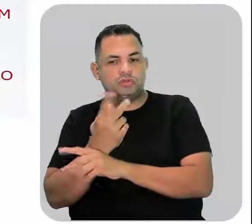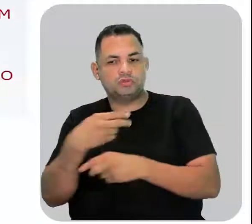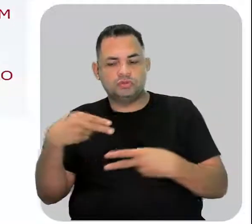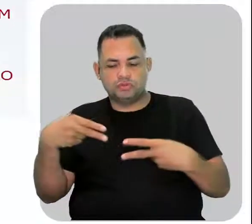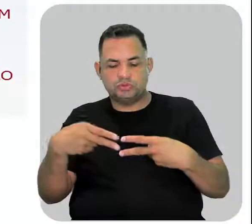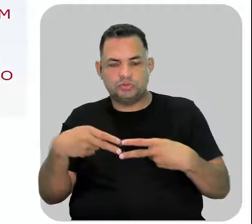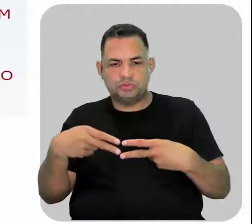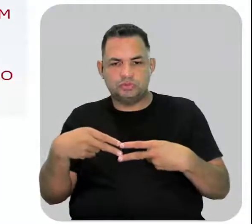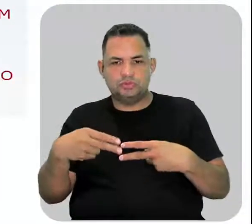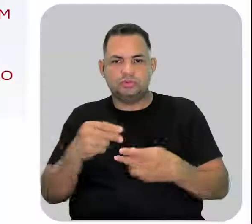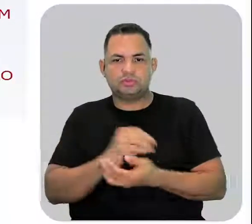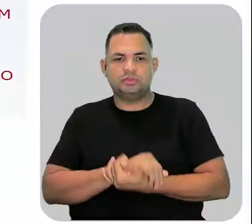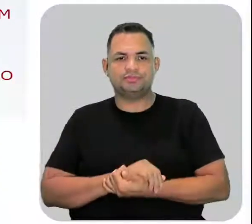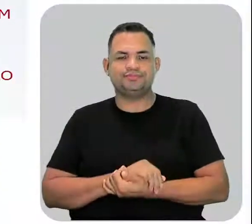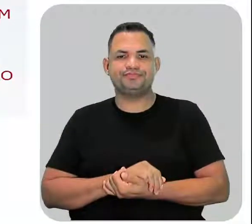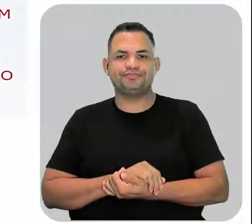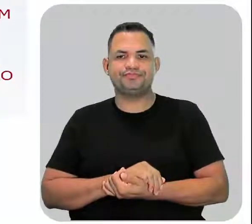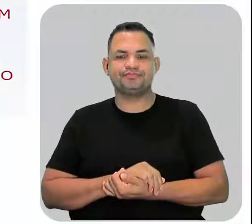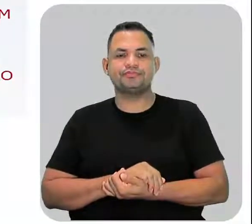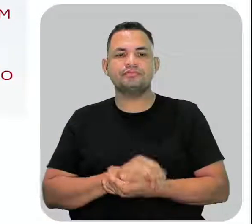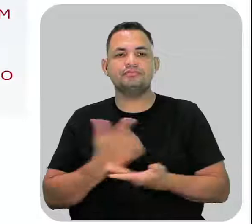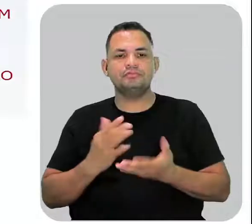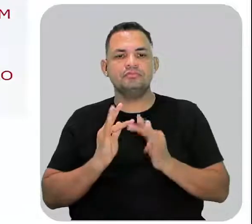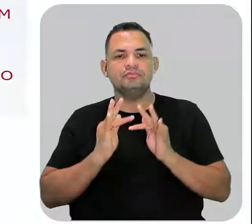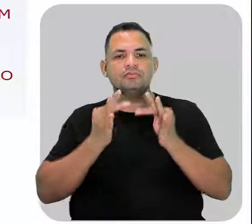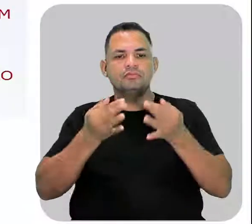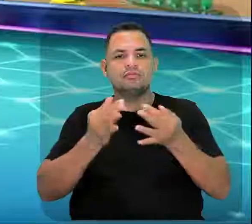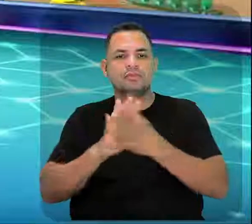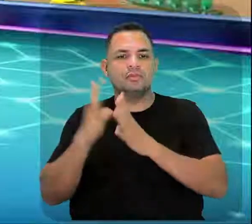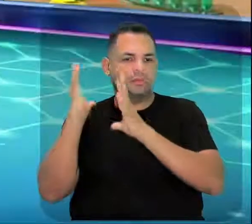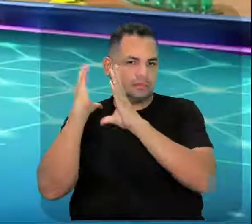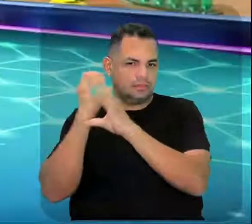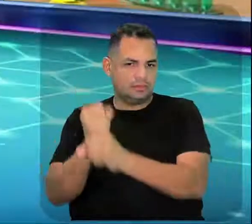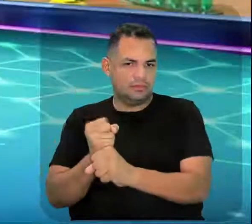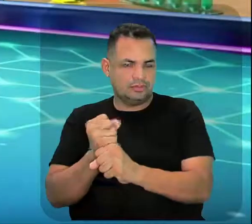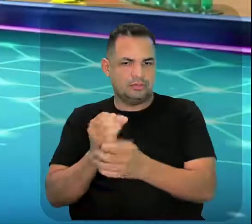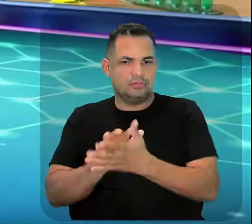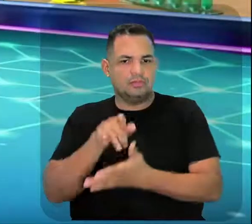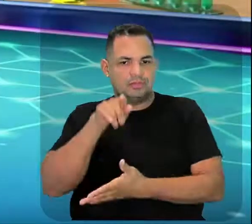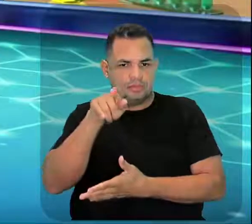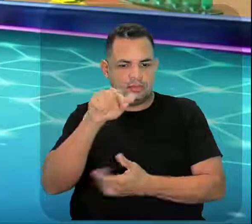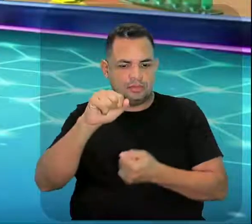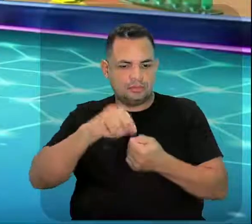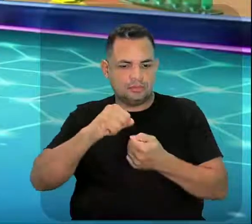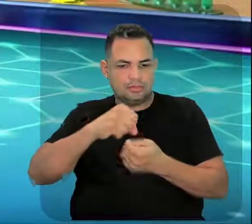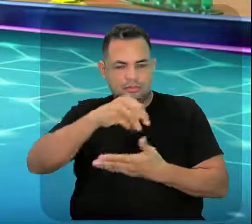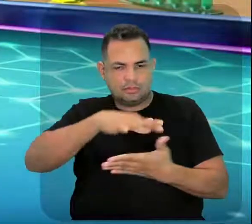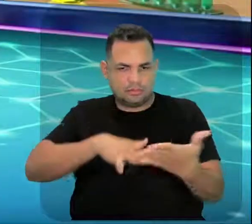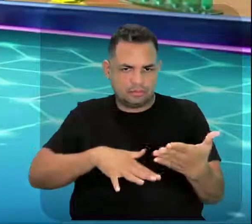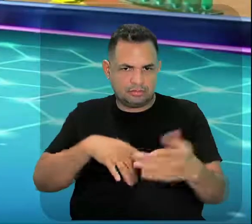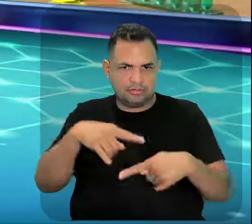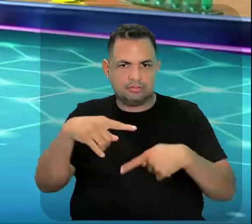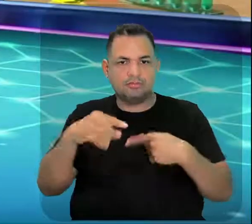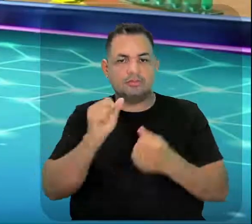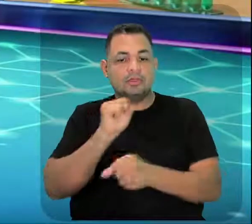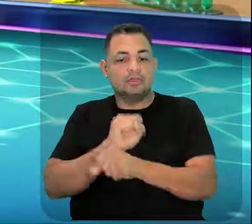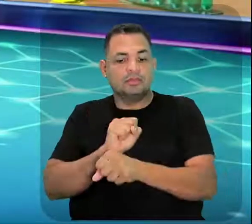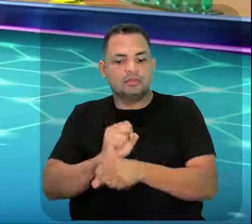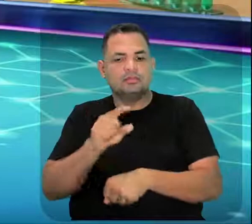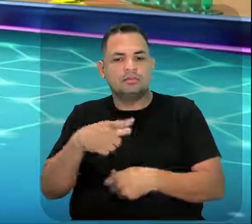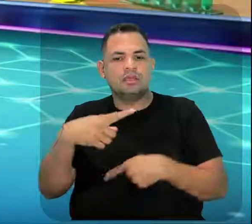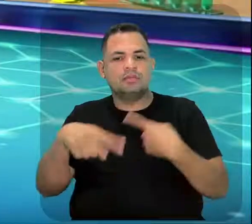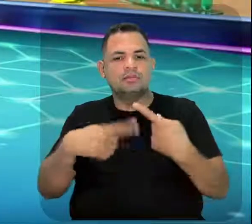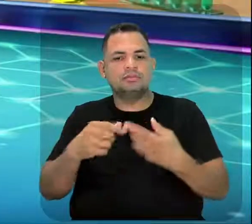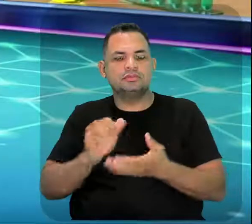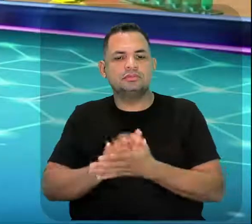de hidrogênio. E assim a gente encerra a nossa revisão e você vai aí fazer a sua atividade e eu aguardo aqui para a gente